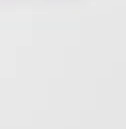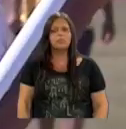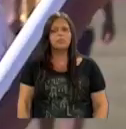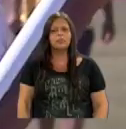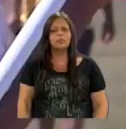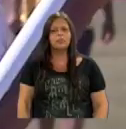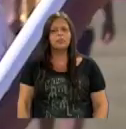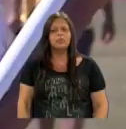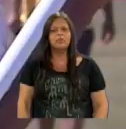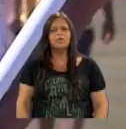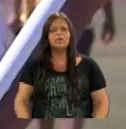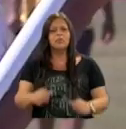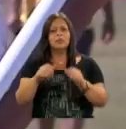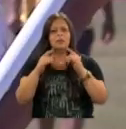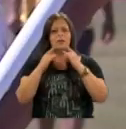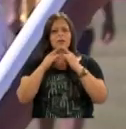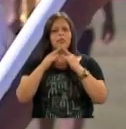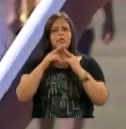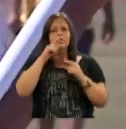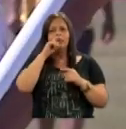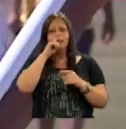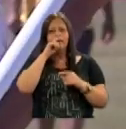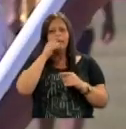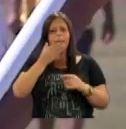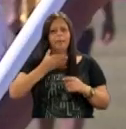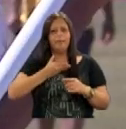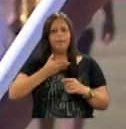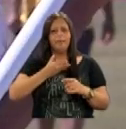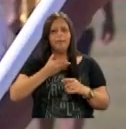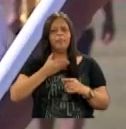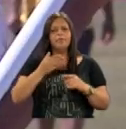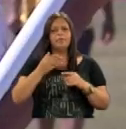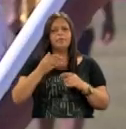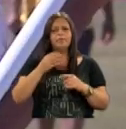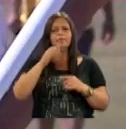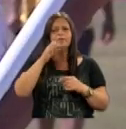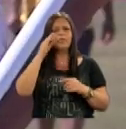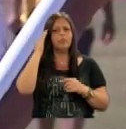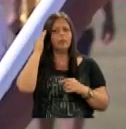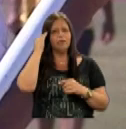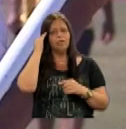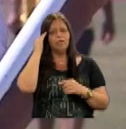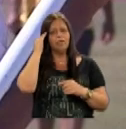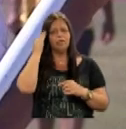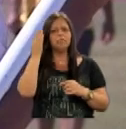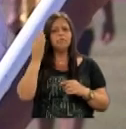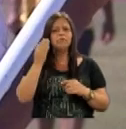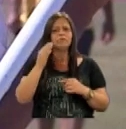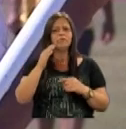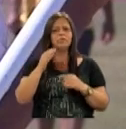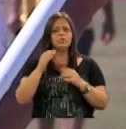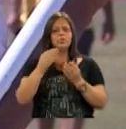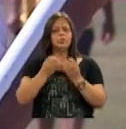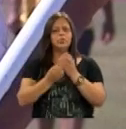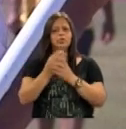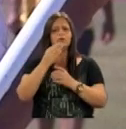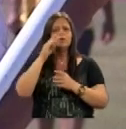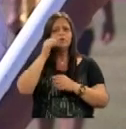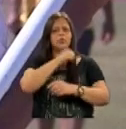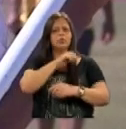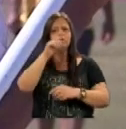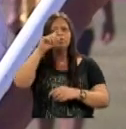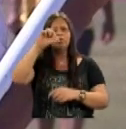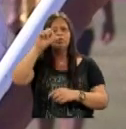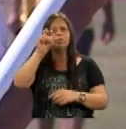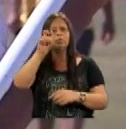a associação de pais e amigos dos excepcionais surgiu no rio de janeiro em 1954